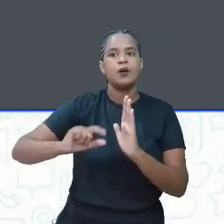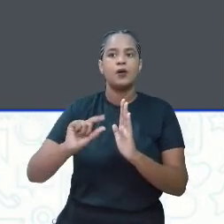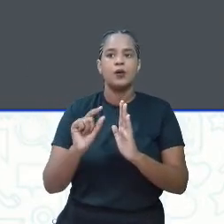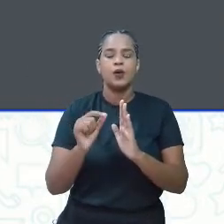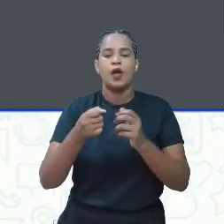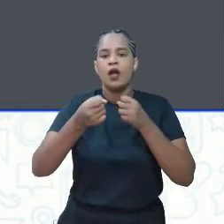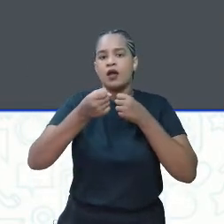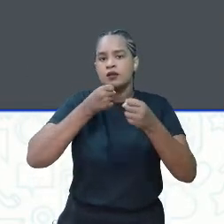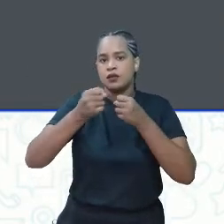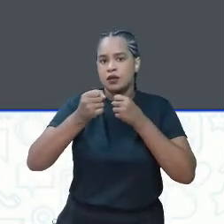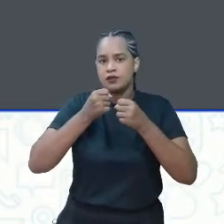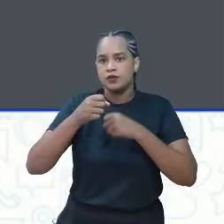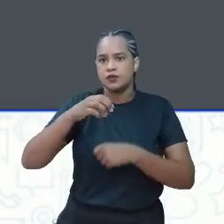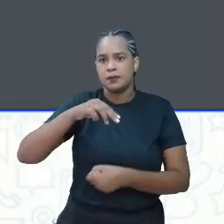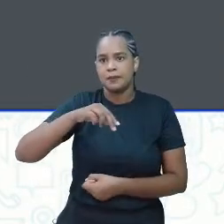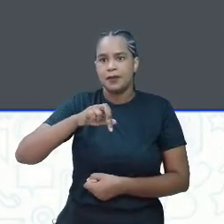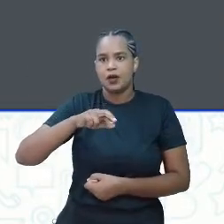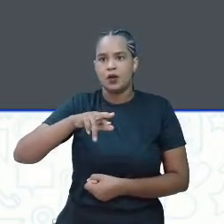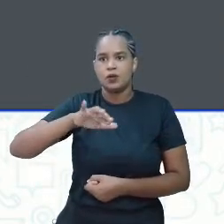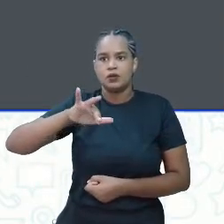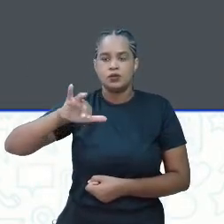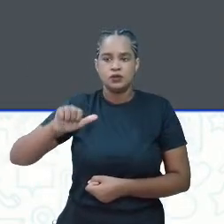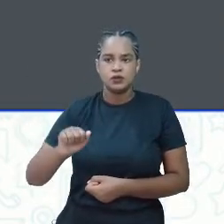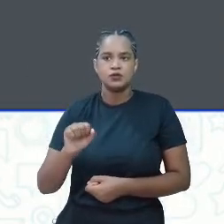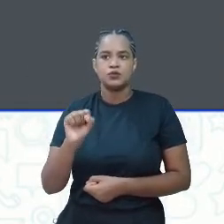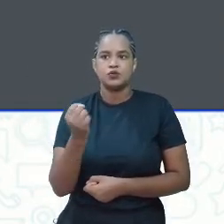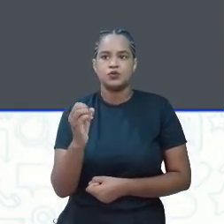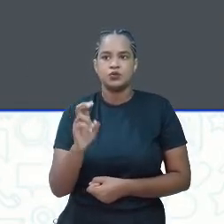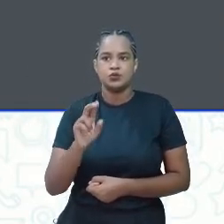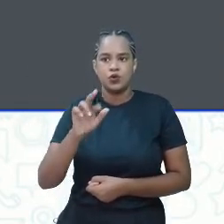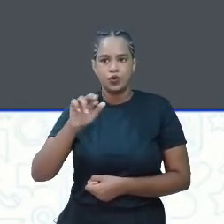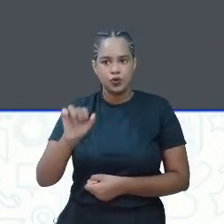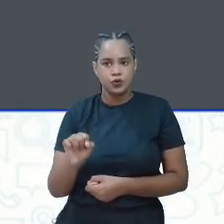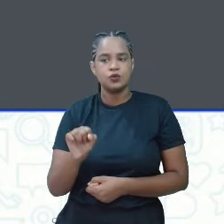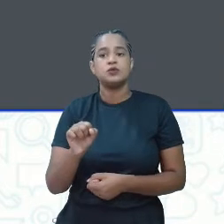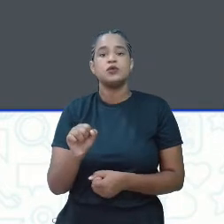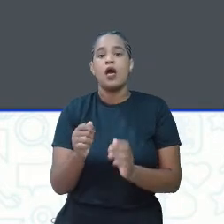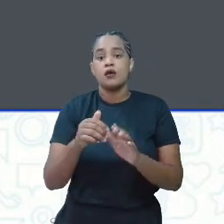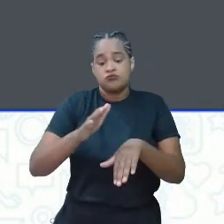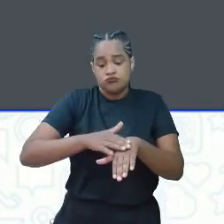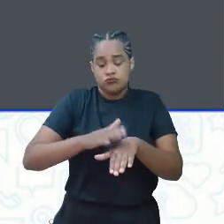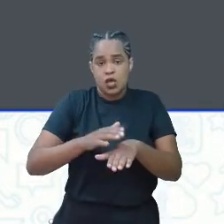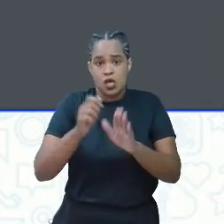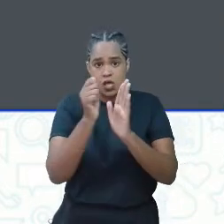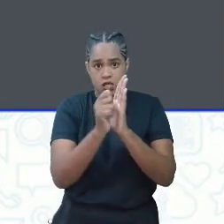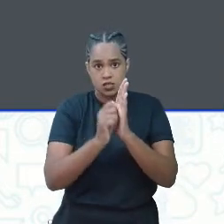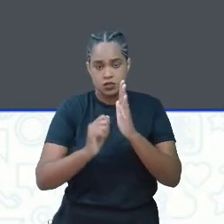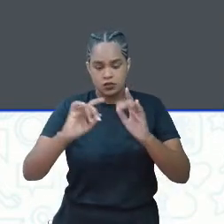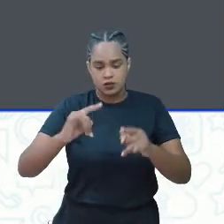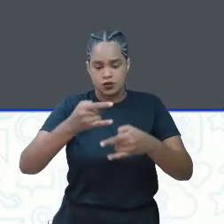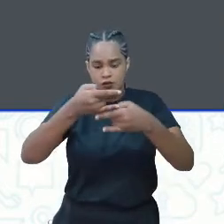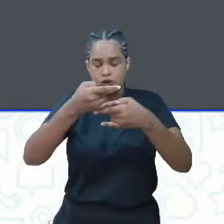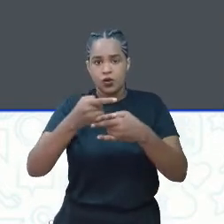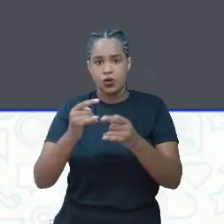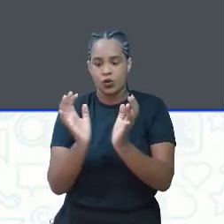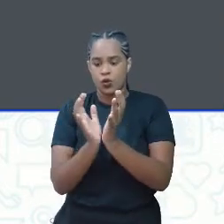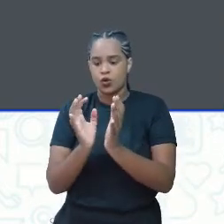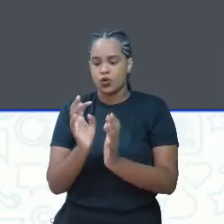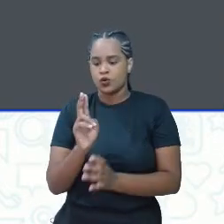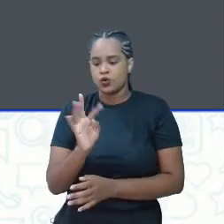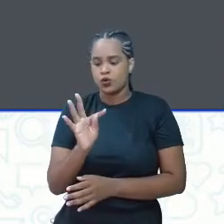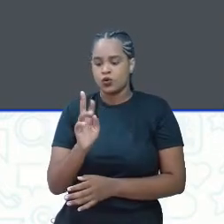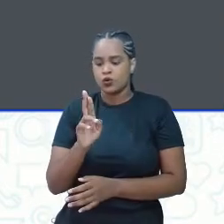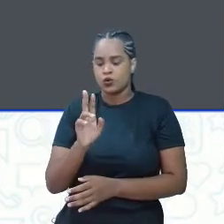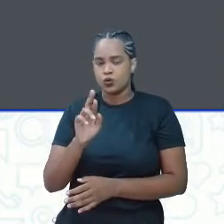uma entrevista com Maurício de Souza, escritor da revista em quadrinhos Turma da Mônica.